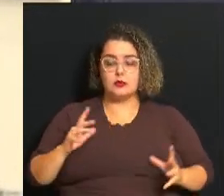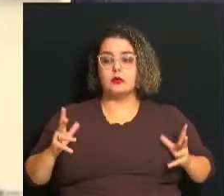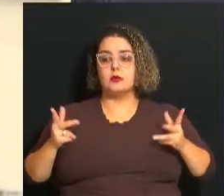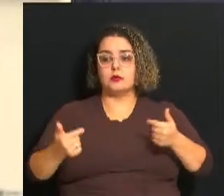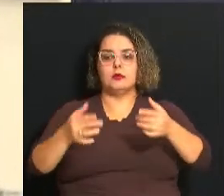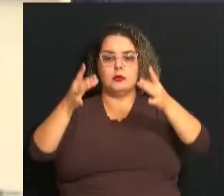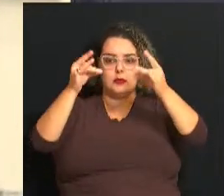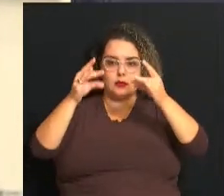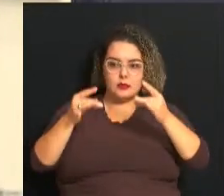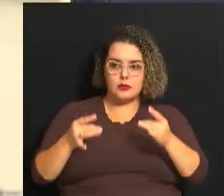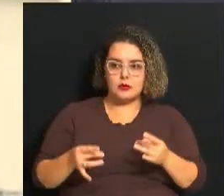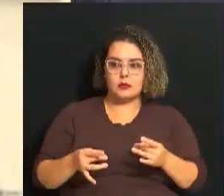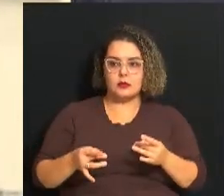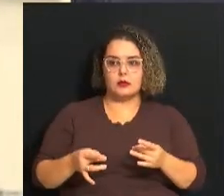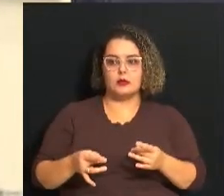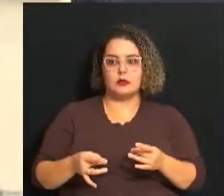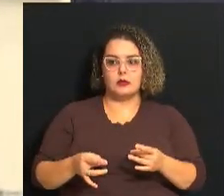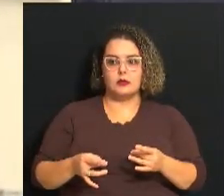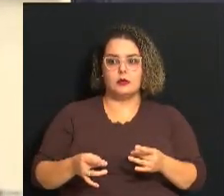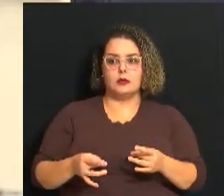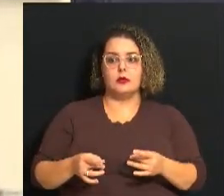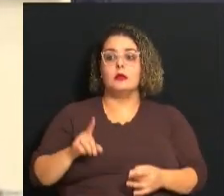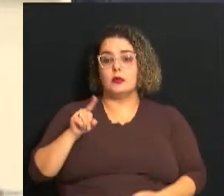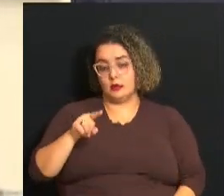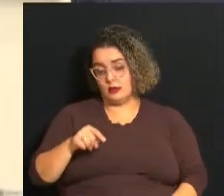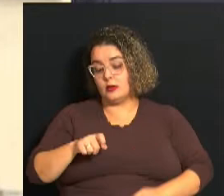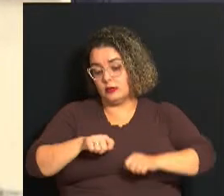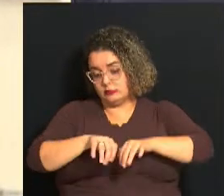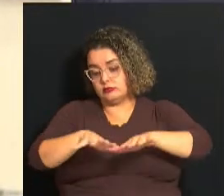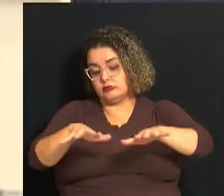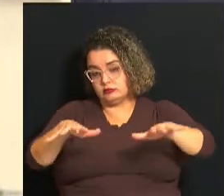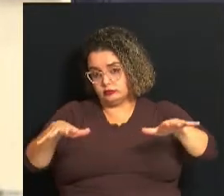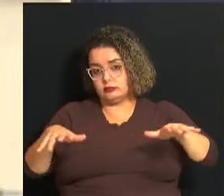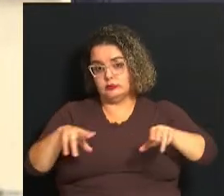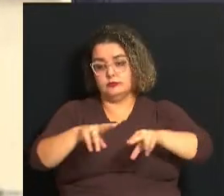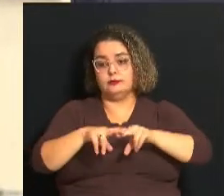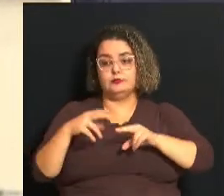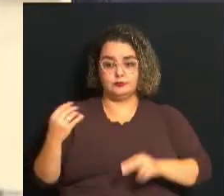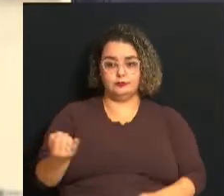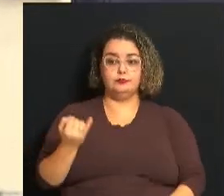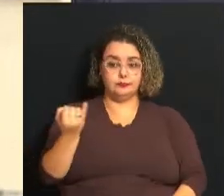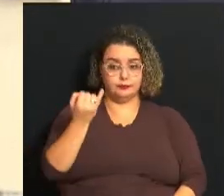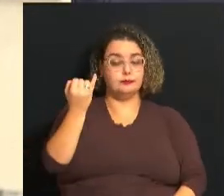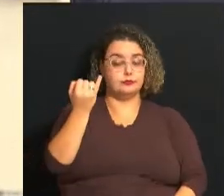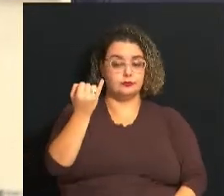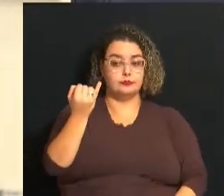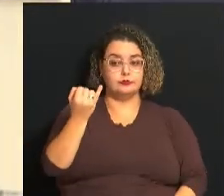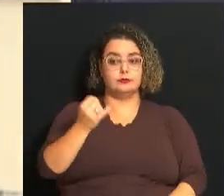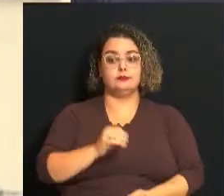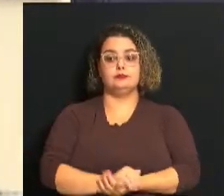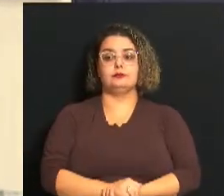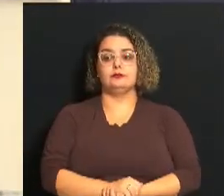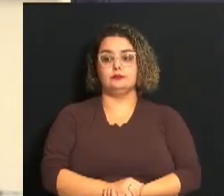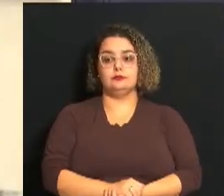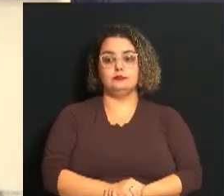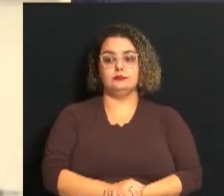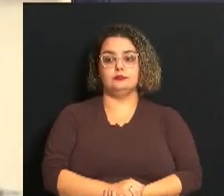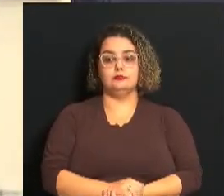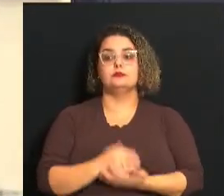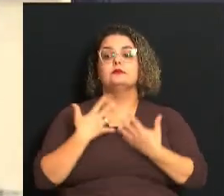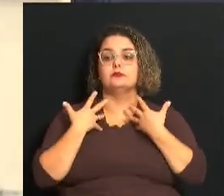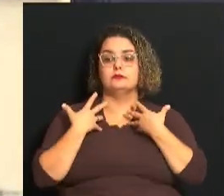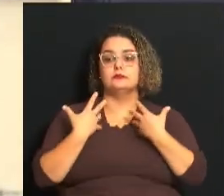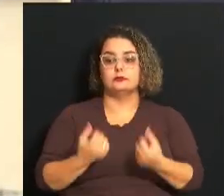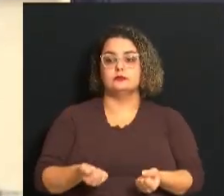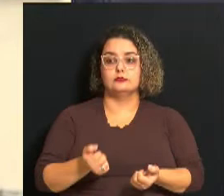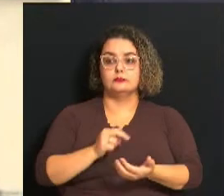nas questões Mas ela é bastante abrangente é por isso que é muito importante que a gente adote né